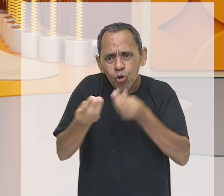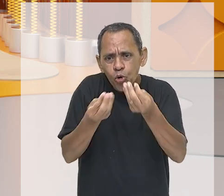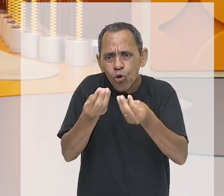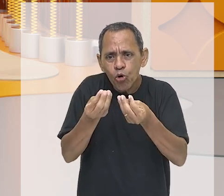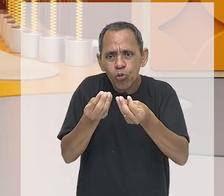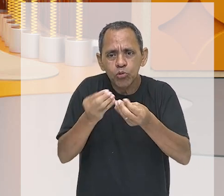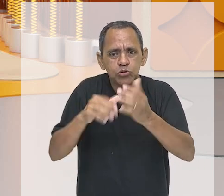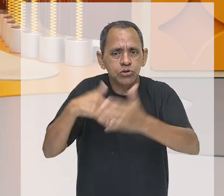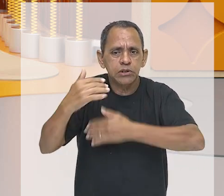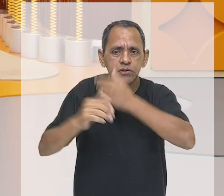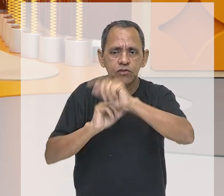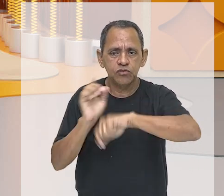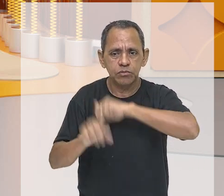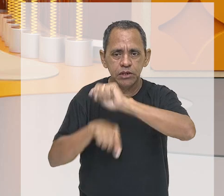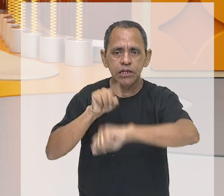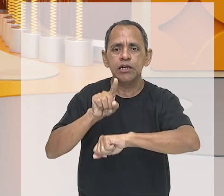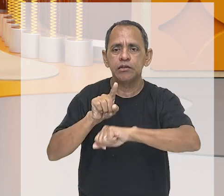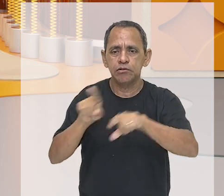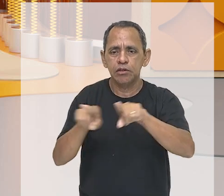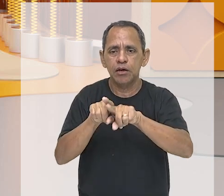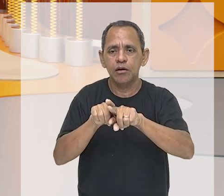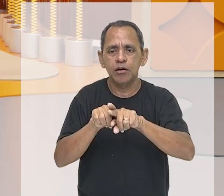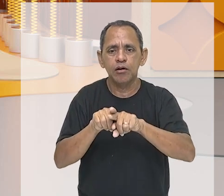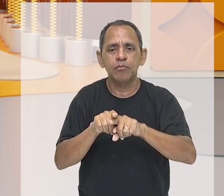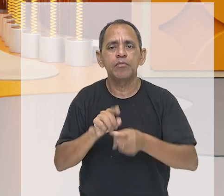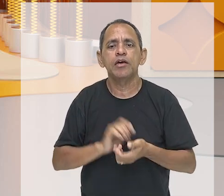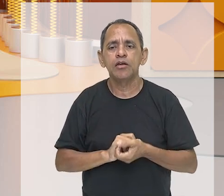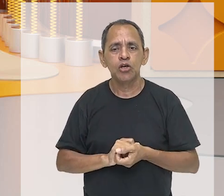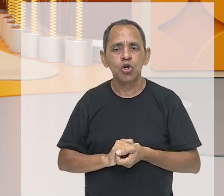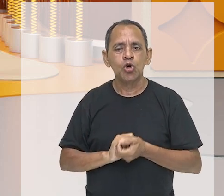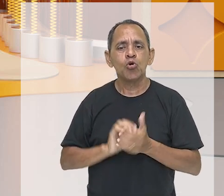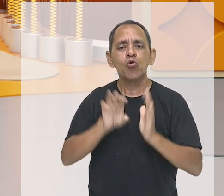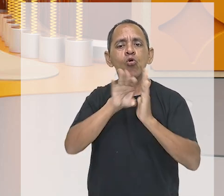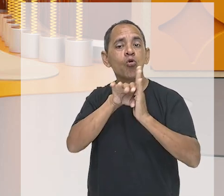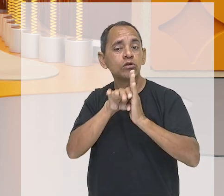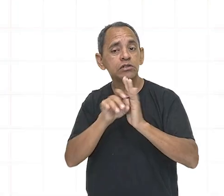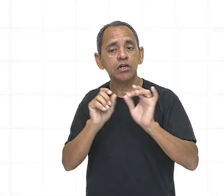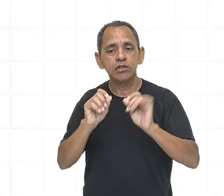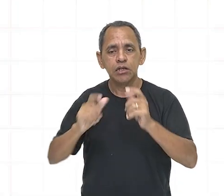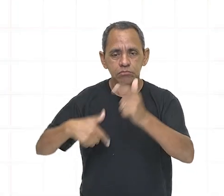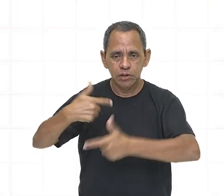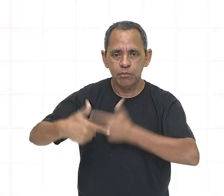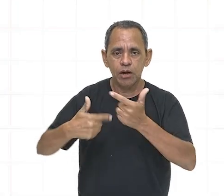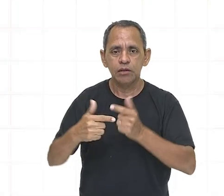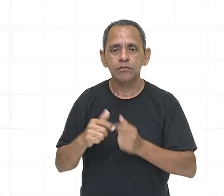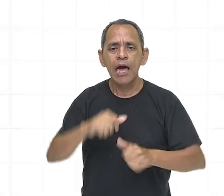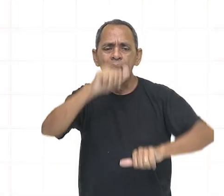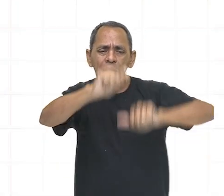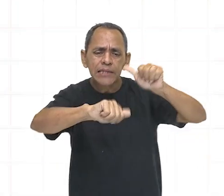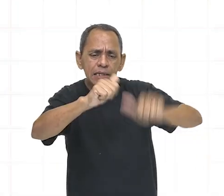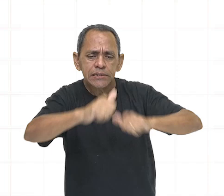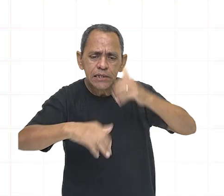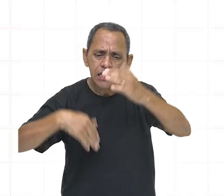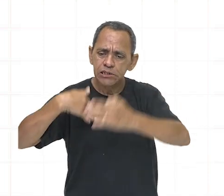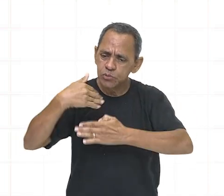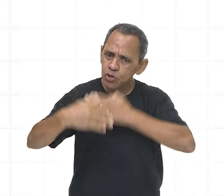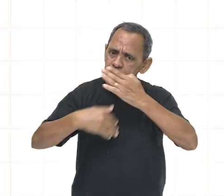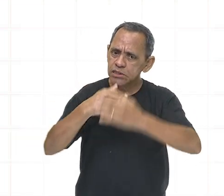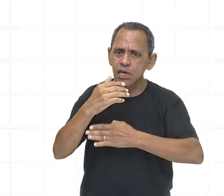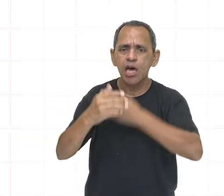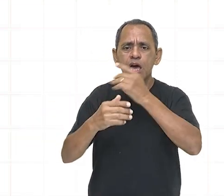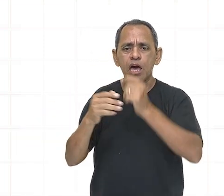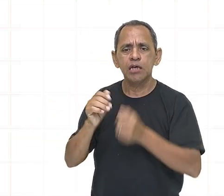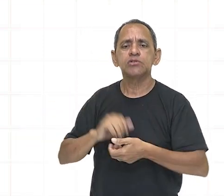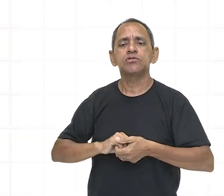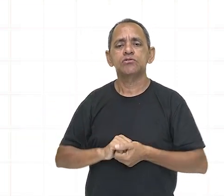nesse desenvolvimento com a concepção de trabalho. Olha só. Analisando, né, esse processo de evolução